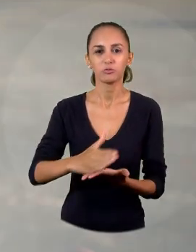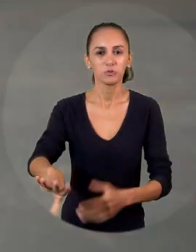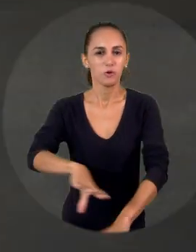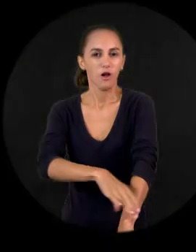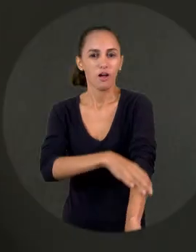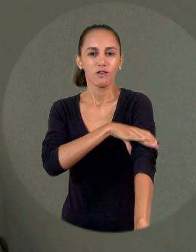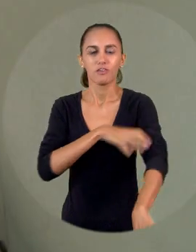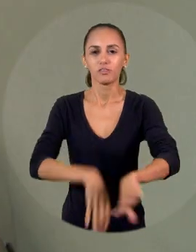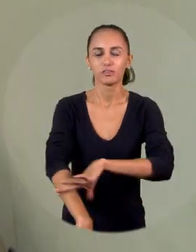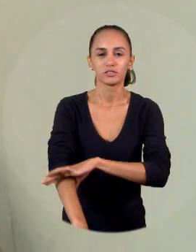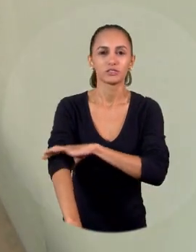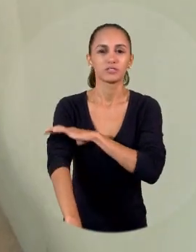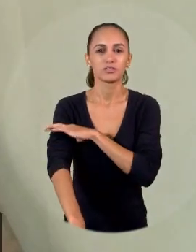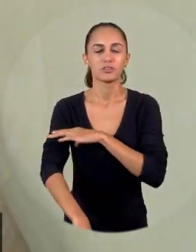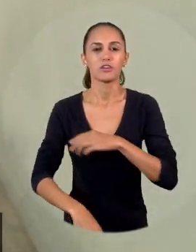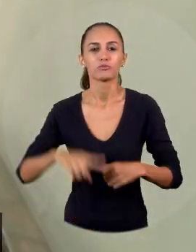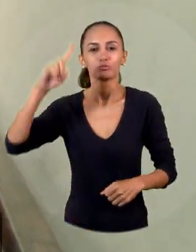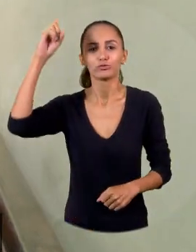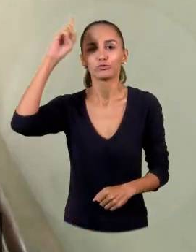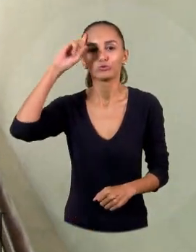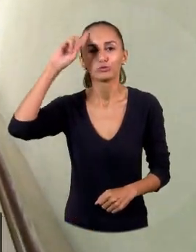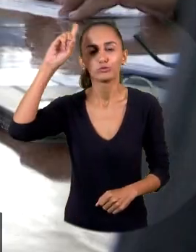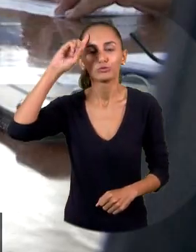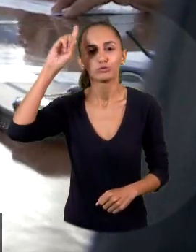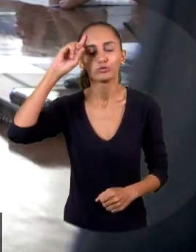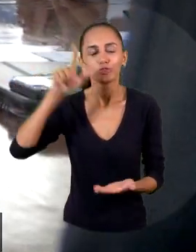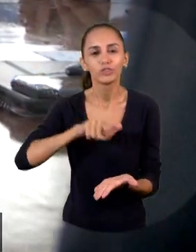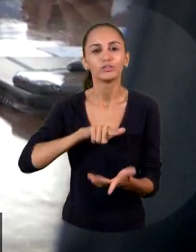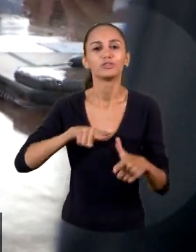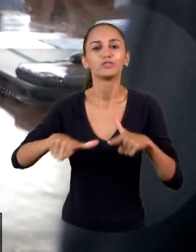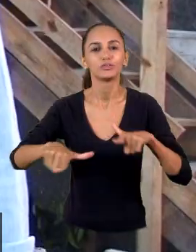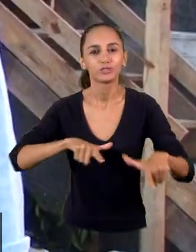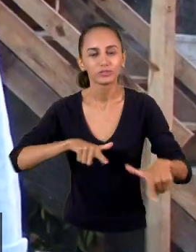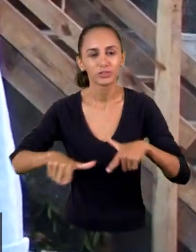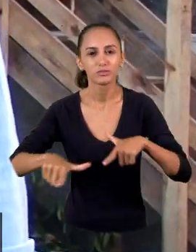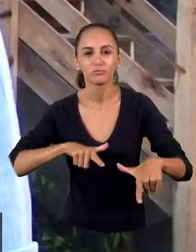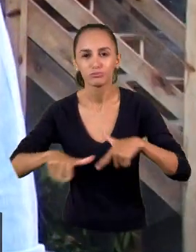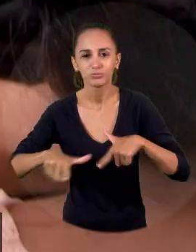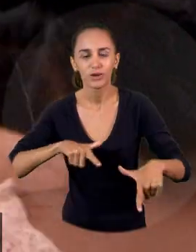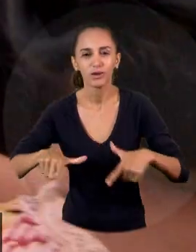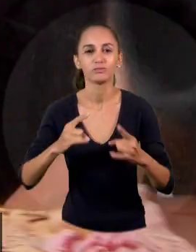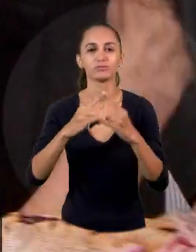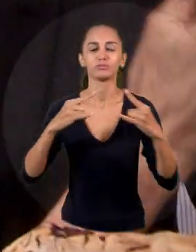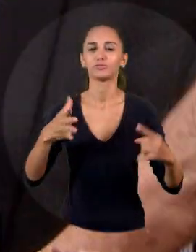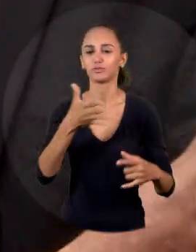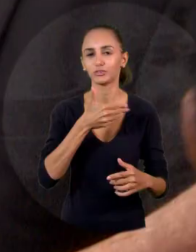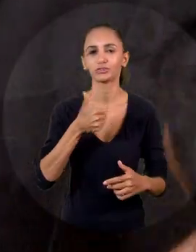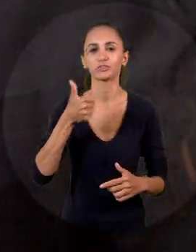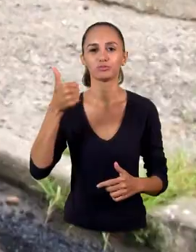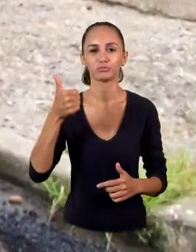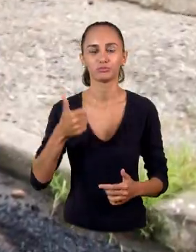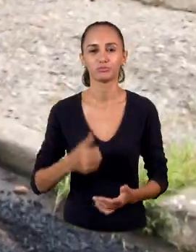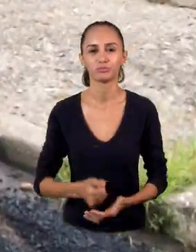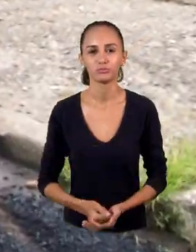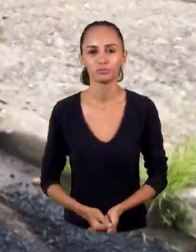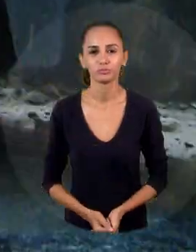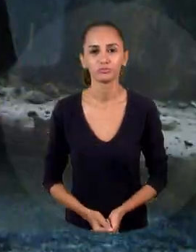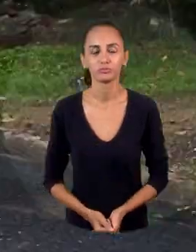disso, arregaçamos as mangas e todos os dias trabalhamos incansavelmente por uma cidade melhor.